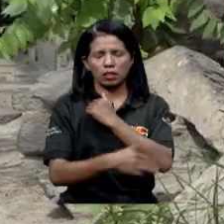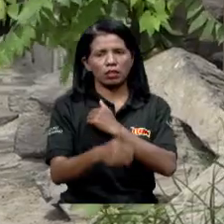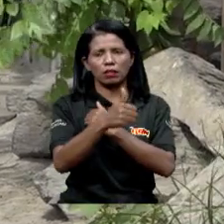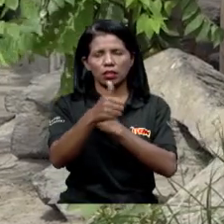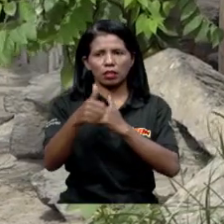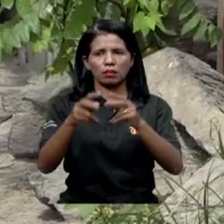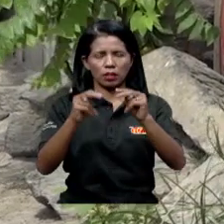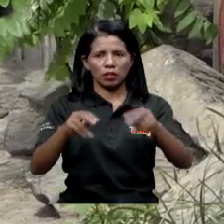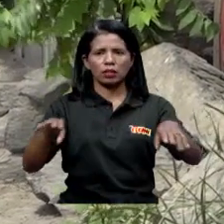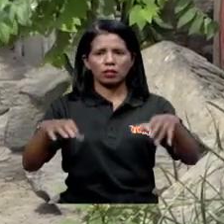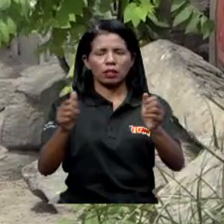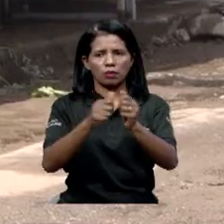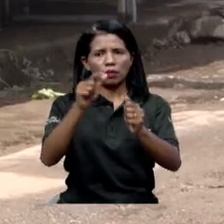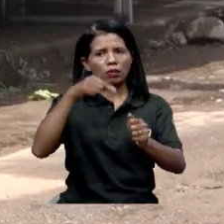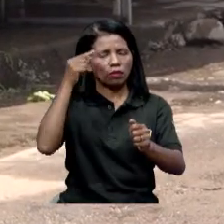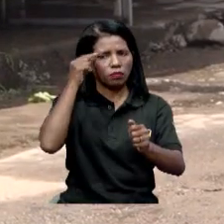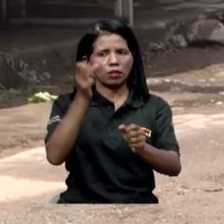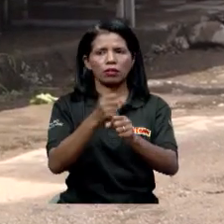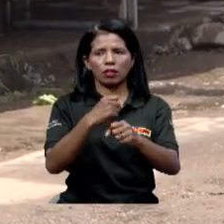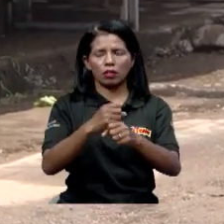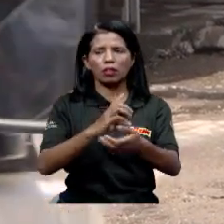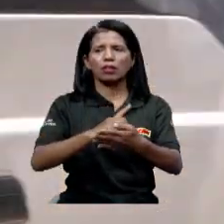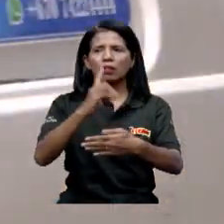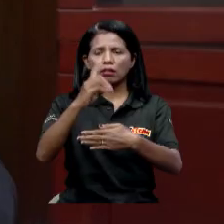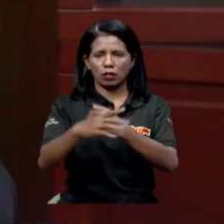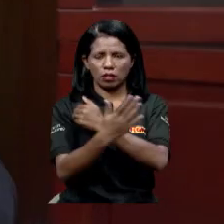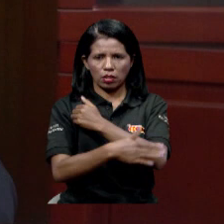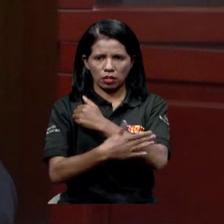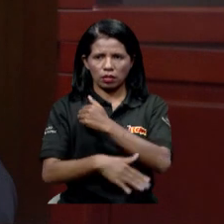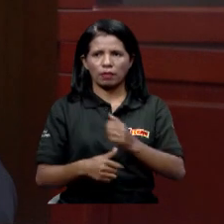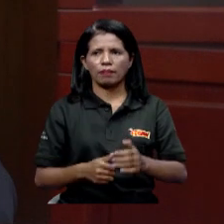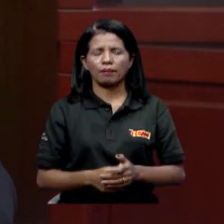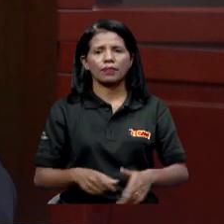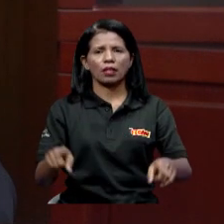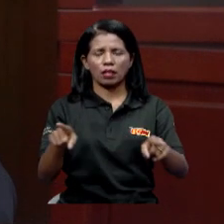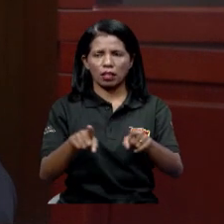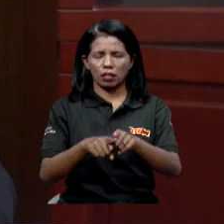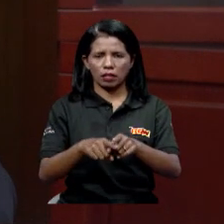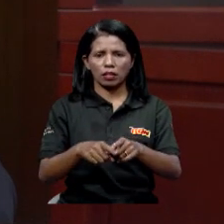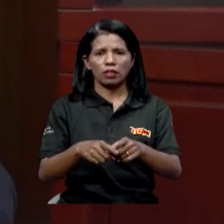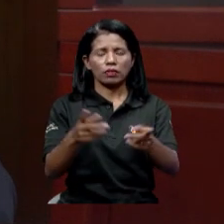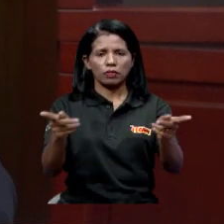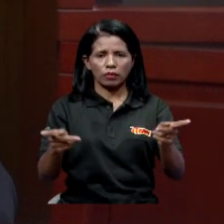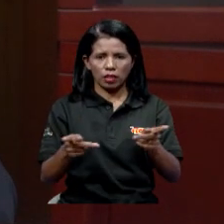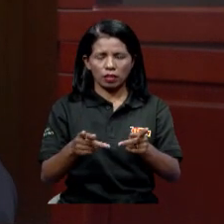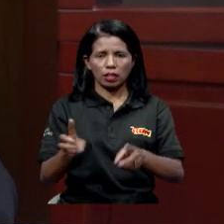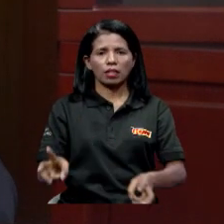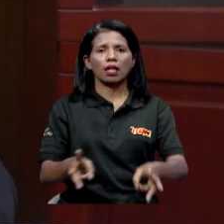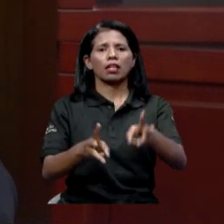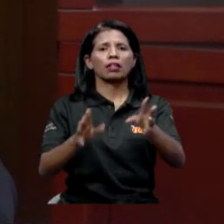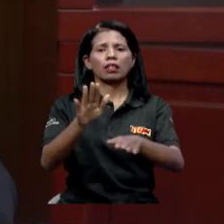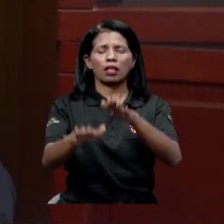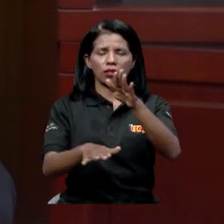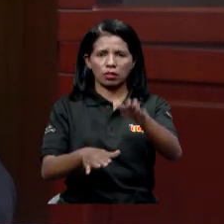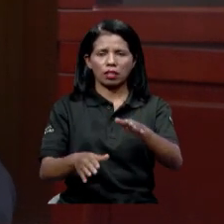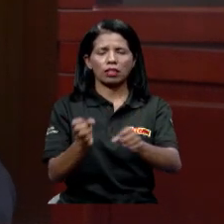precisa cooperar o governo atuar o desenvolvimento da nação. Liu hansang trotoar sir hedi larang ne te halo par